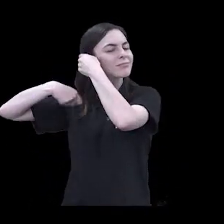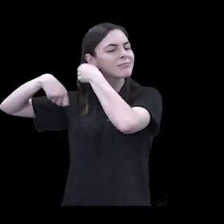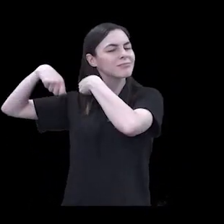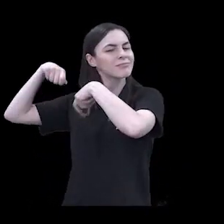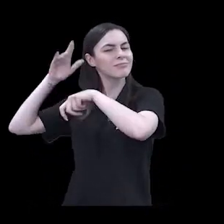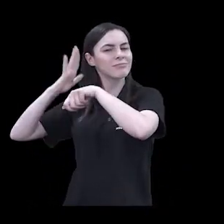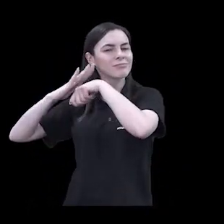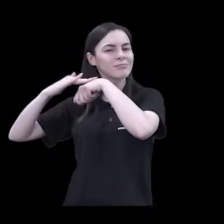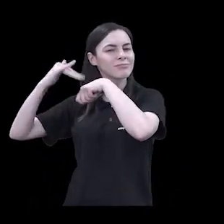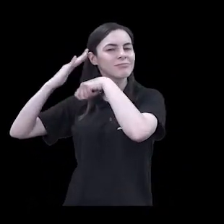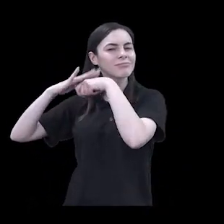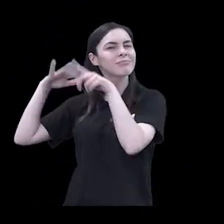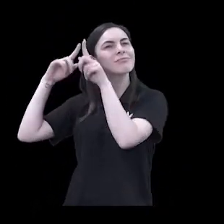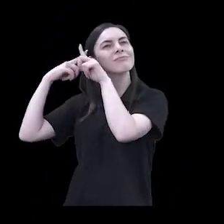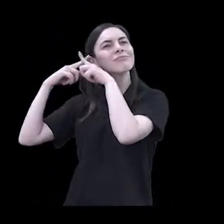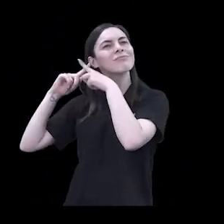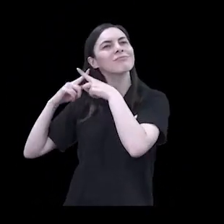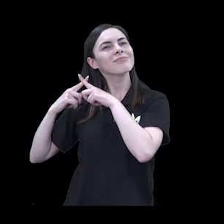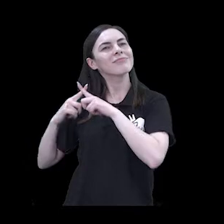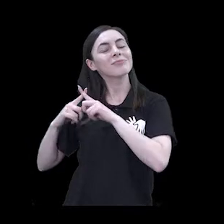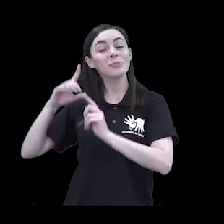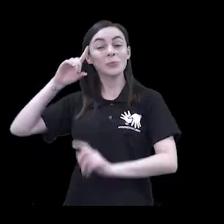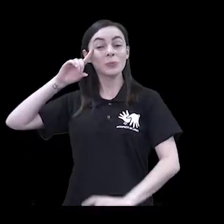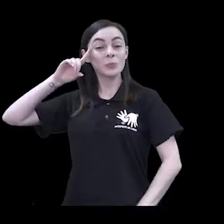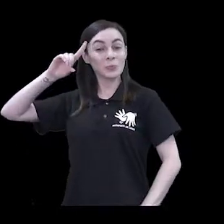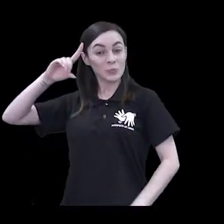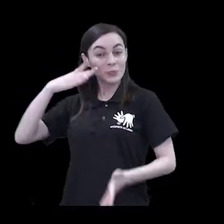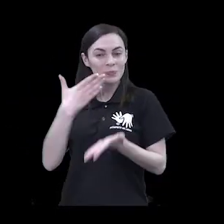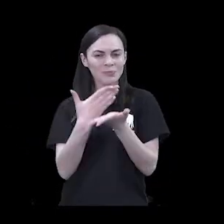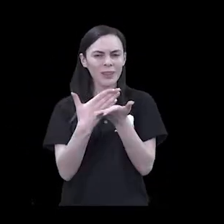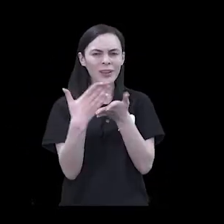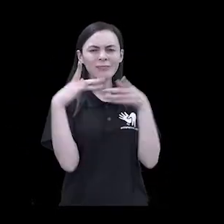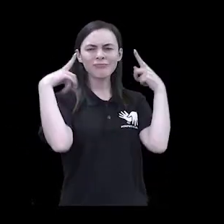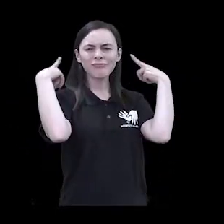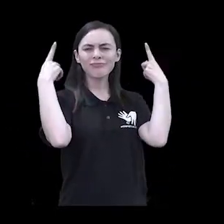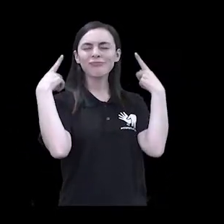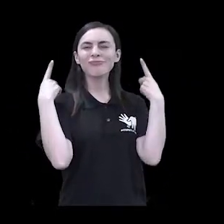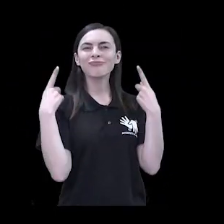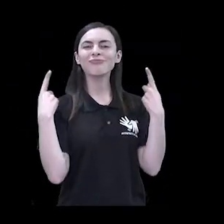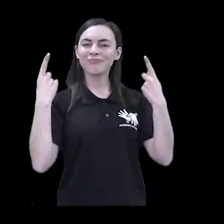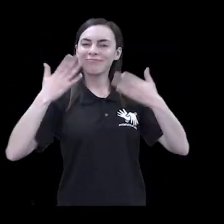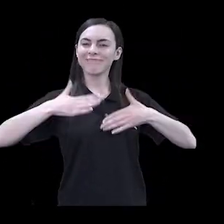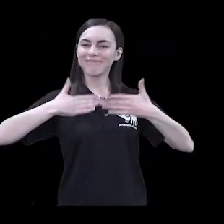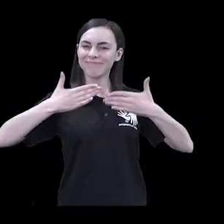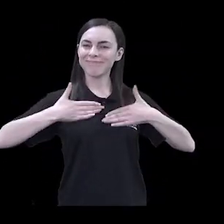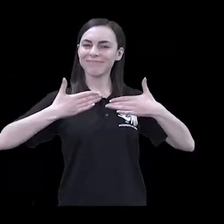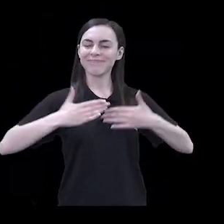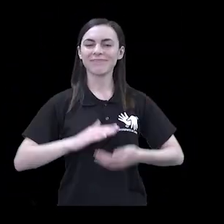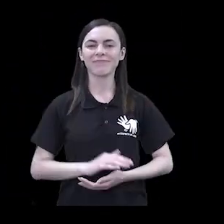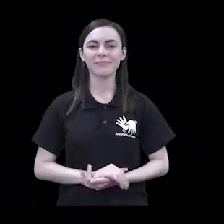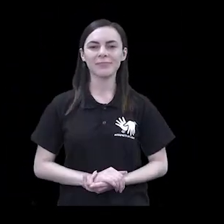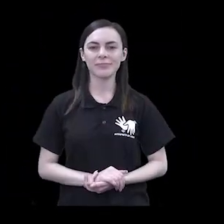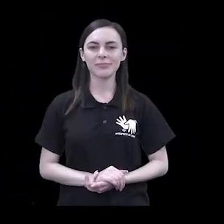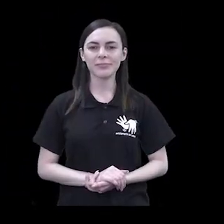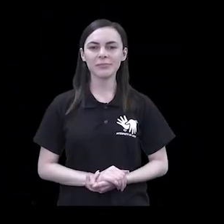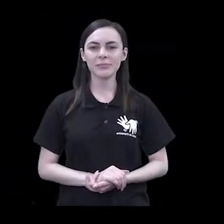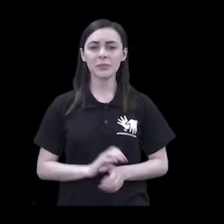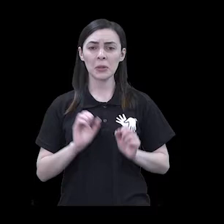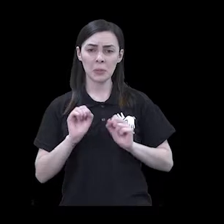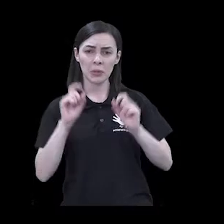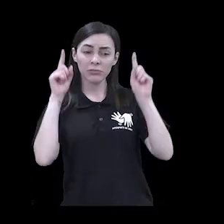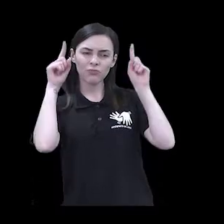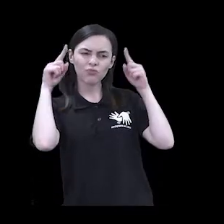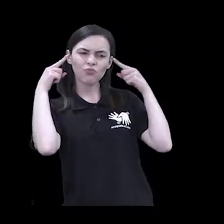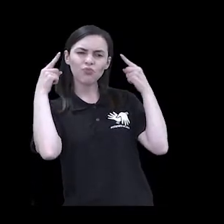que escovam ou trançam. Para o dia começar enrolado e animado. Ficha